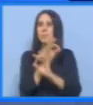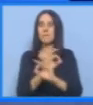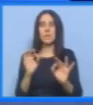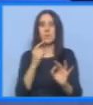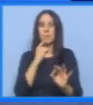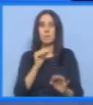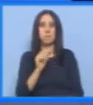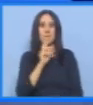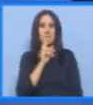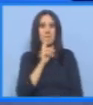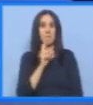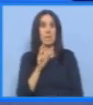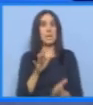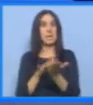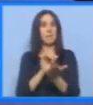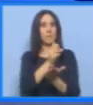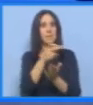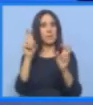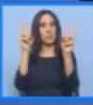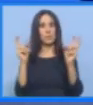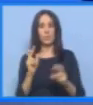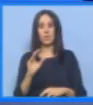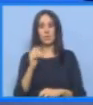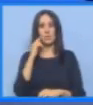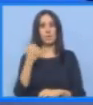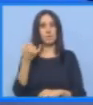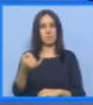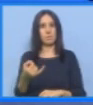Fátima, não é? O título do livro dele, 10 anos depois,